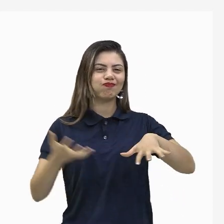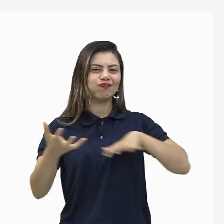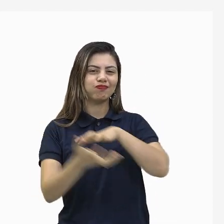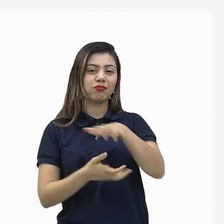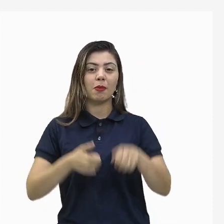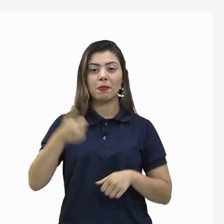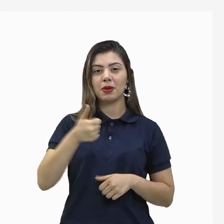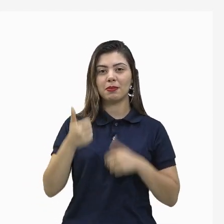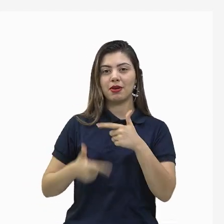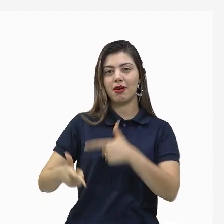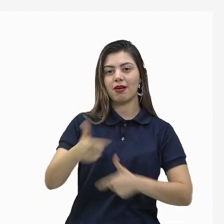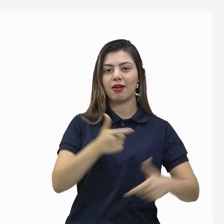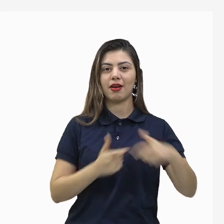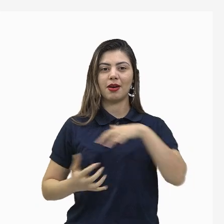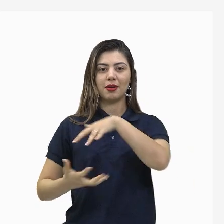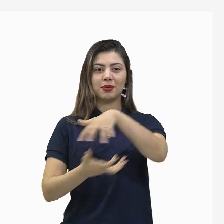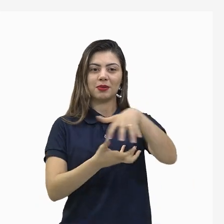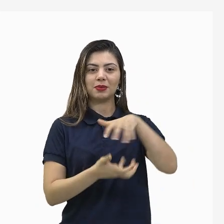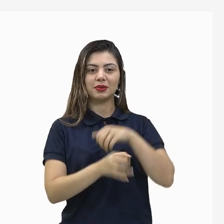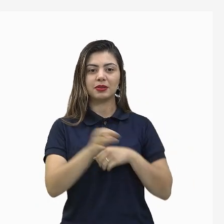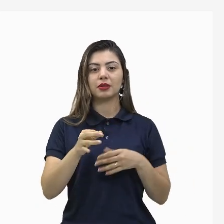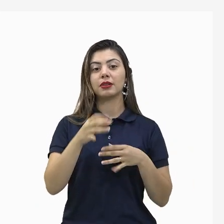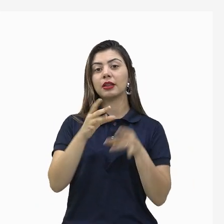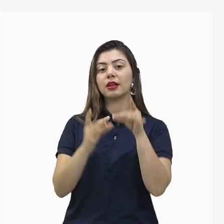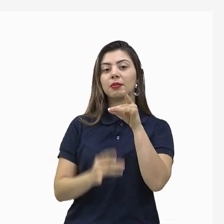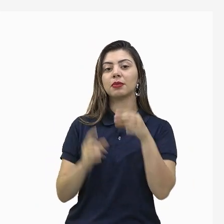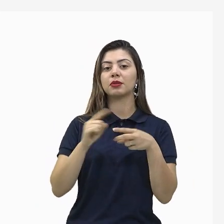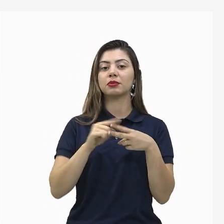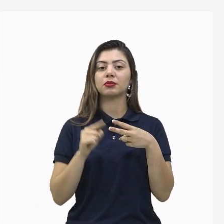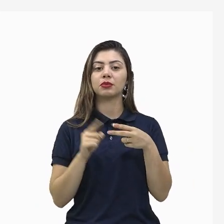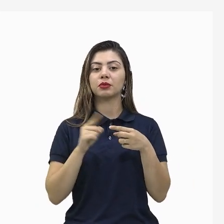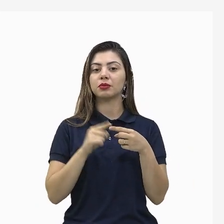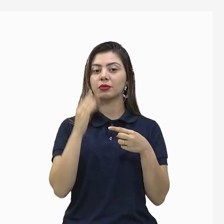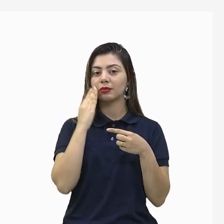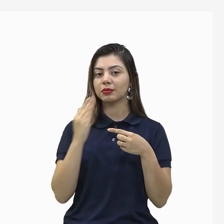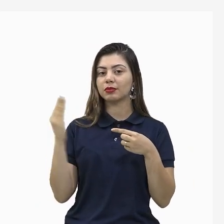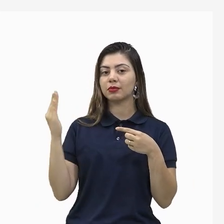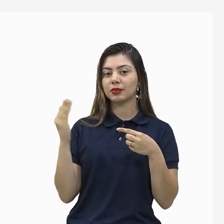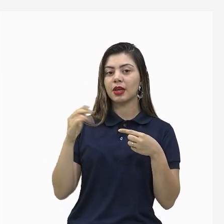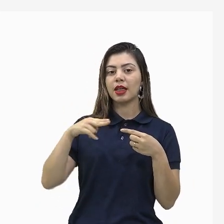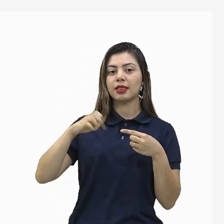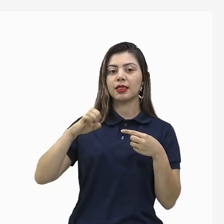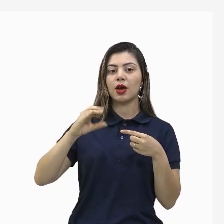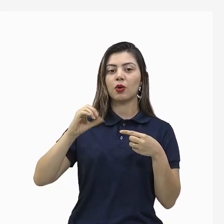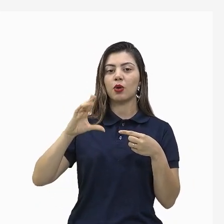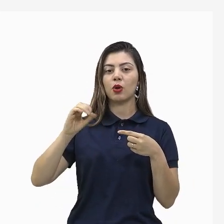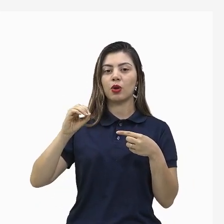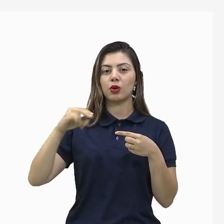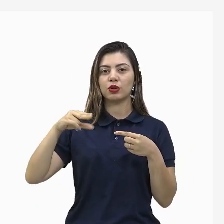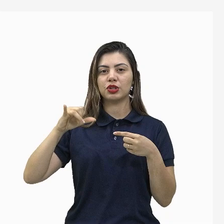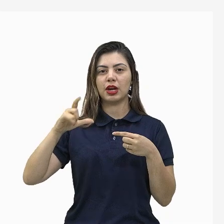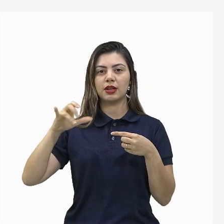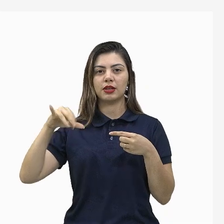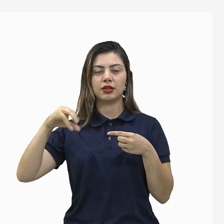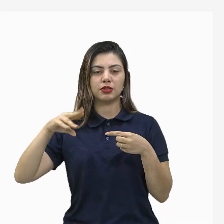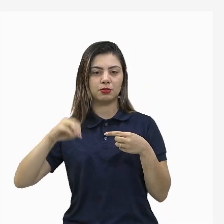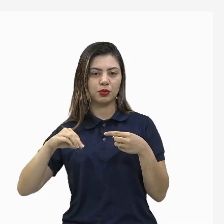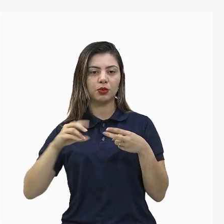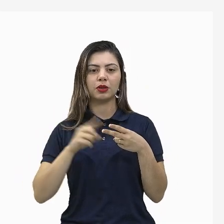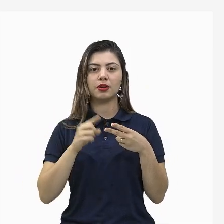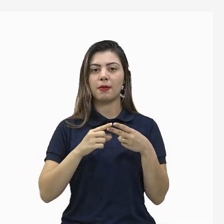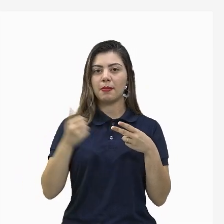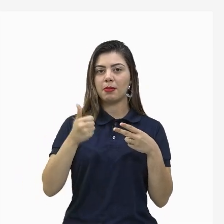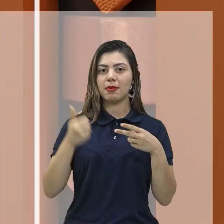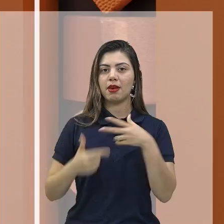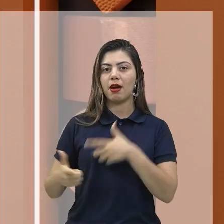conflito, a Primeira Guerra Mundial. Nosso detalhamento, o neocolonialismo e a Primeira Guerra